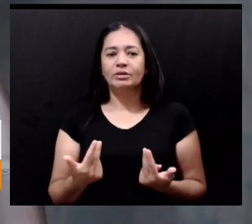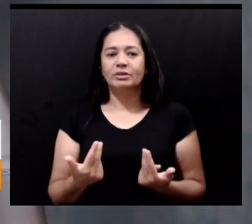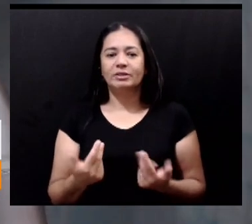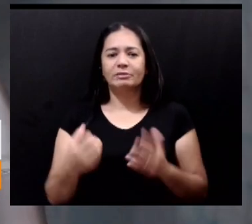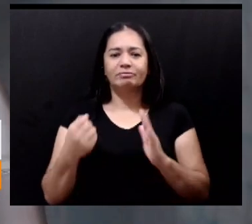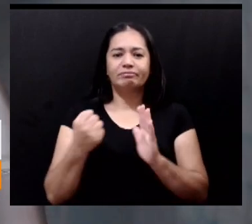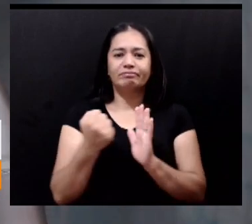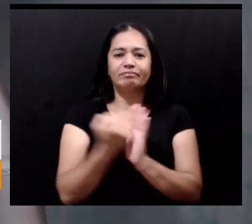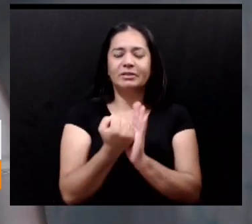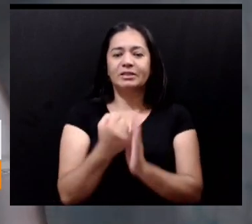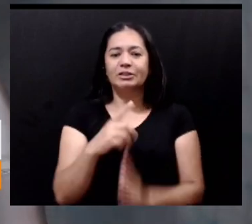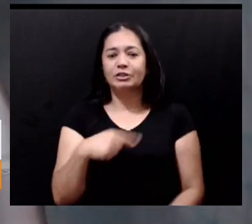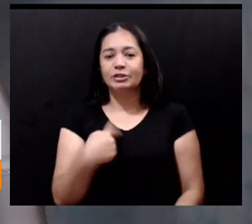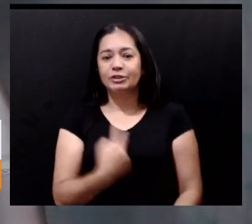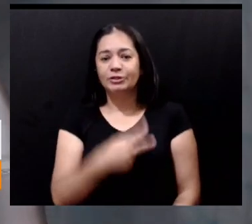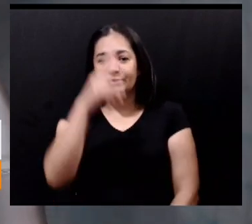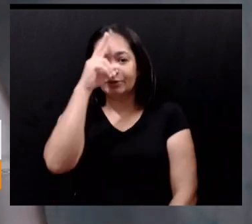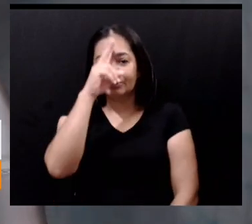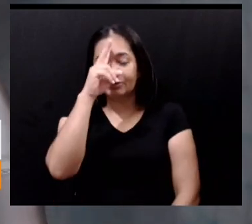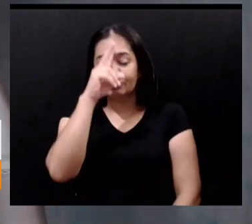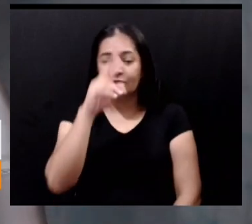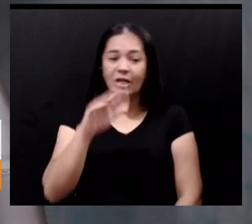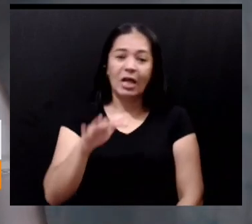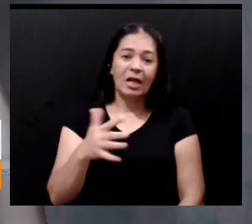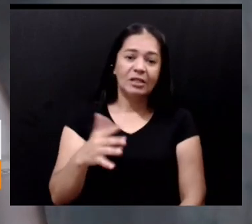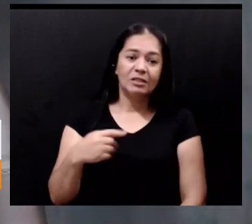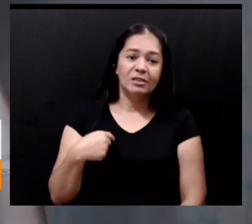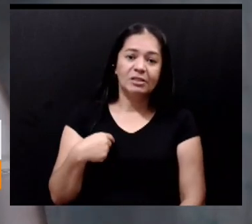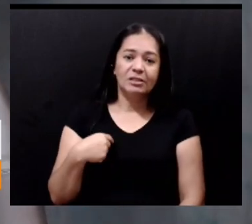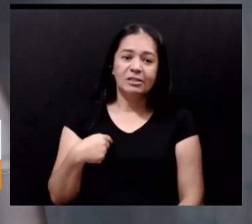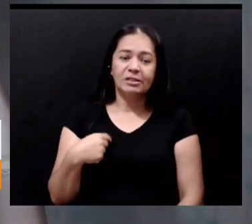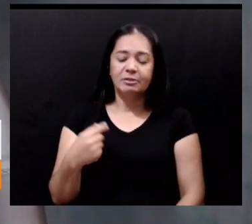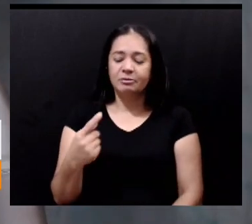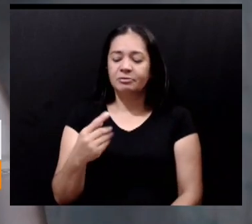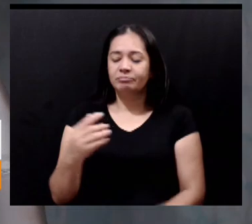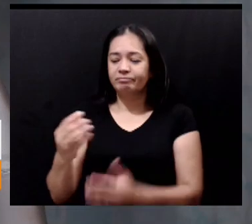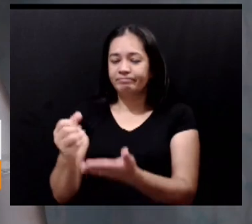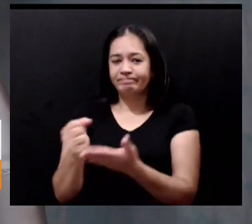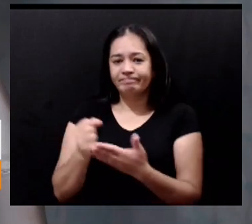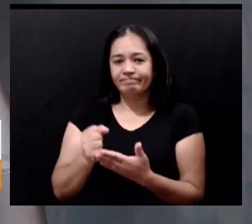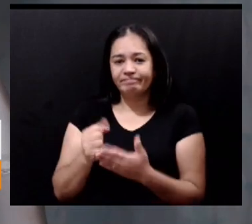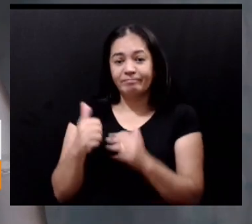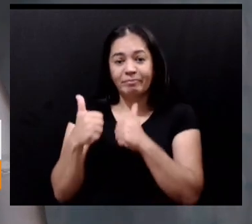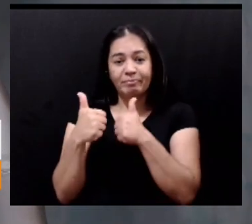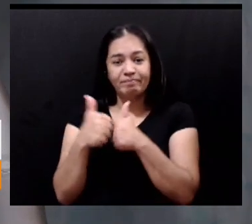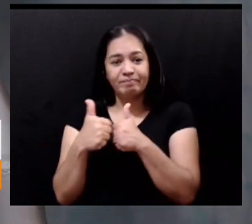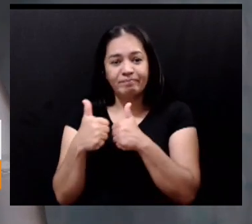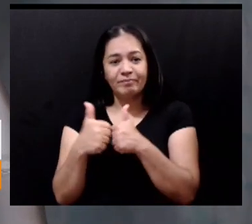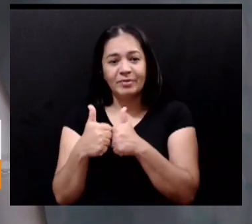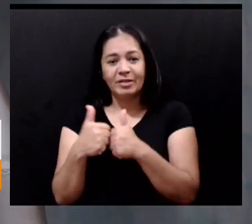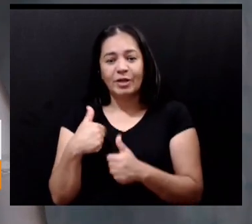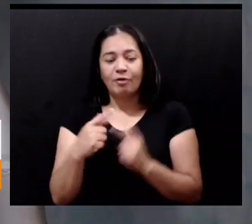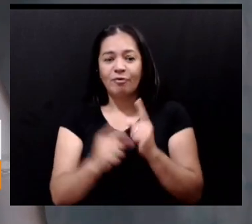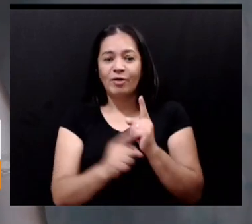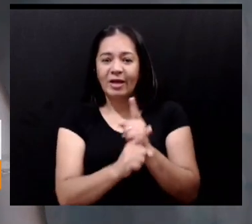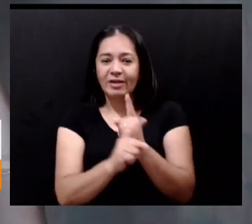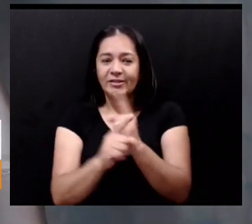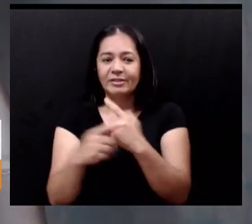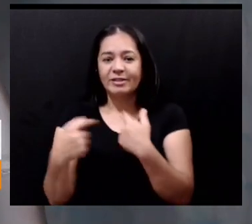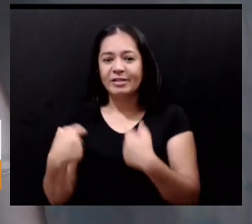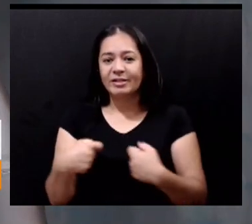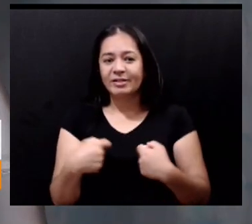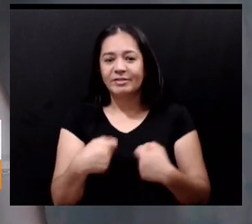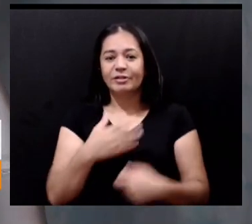Sim. E muitas vezes, quando eu trago isso para perto, eu vou atendendo essa necessidade do meu corpo, da